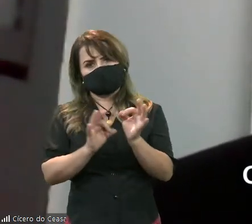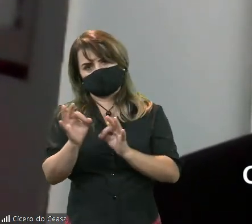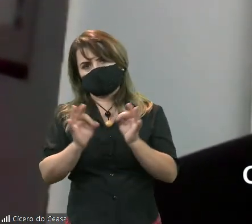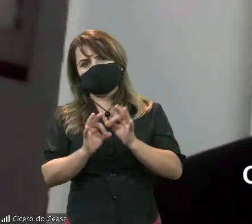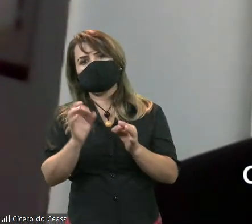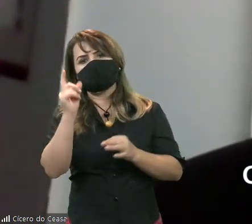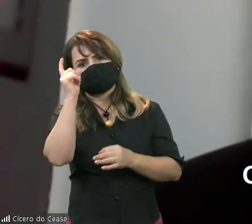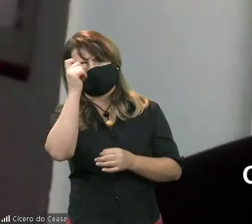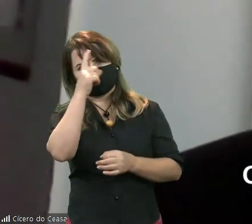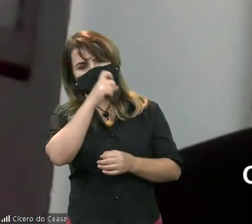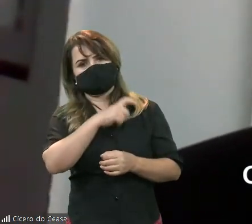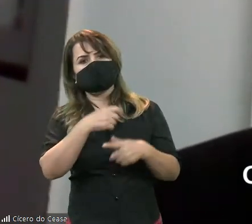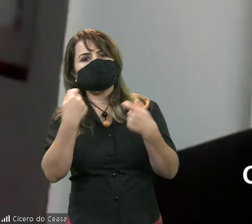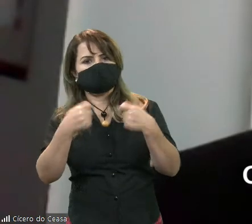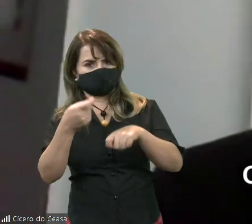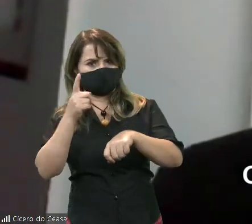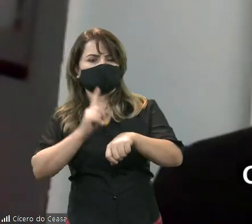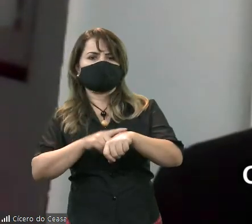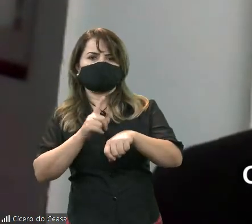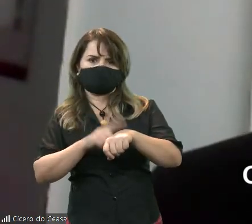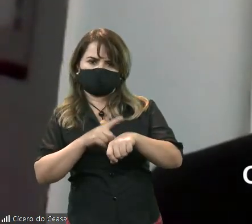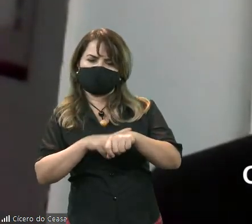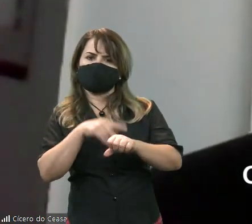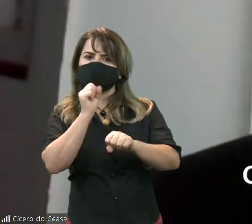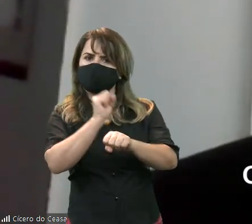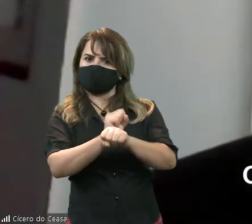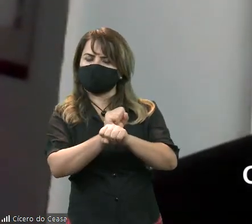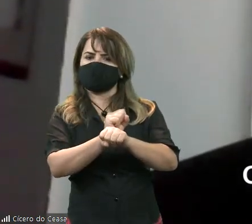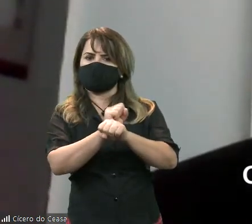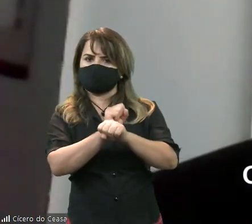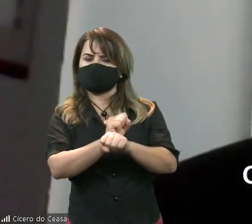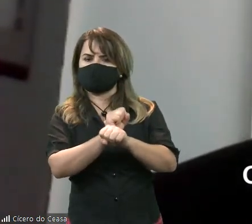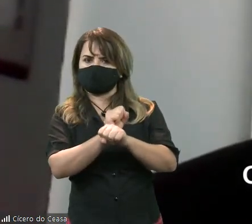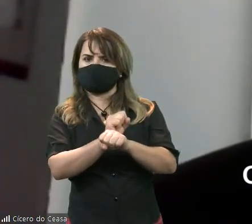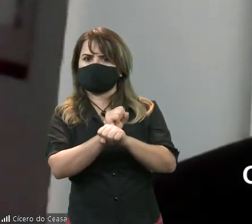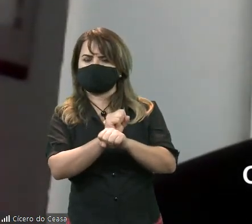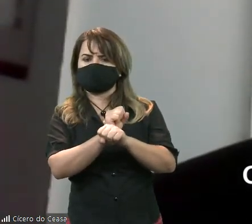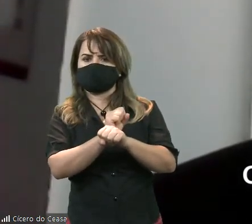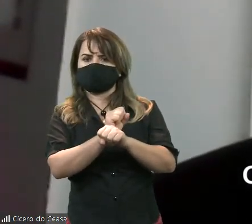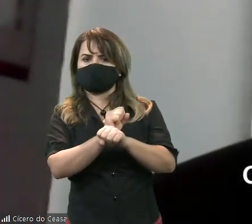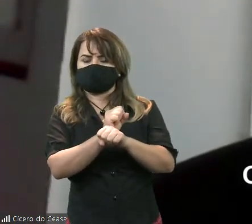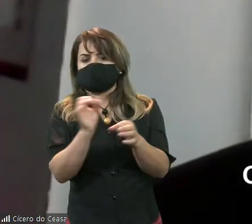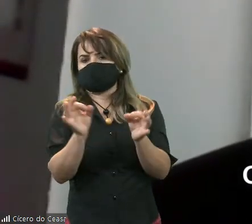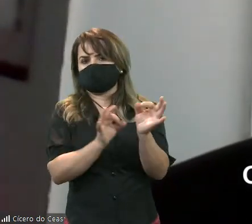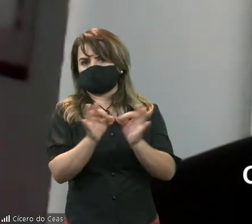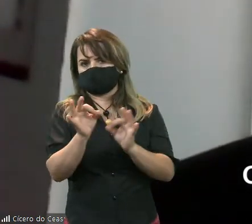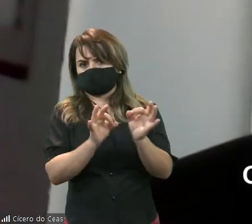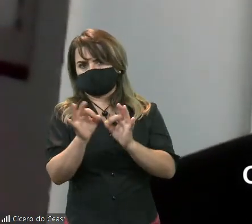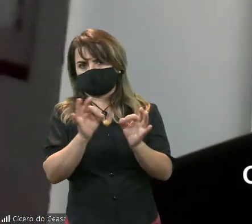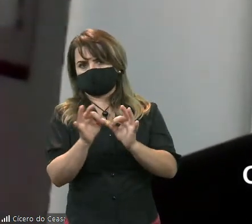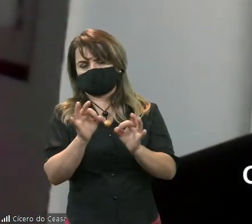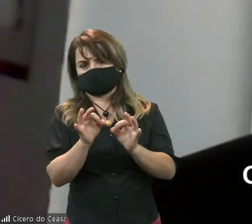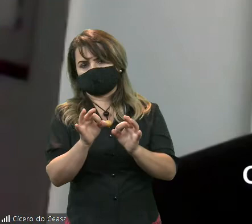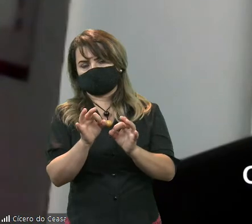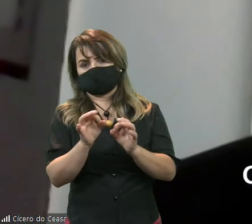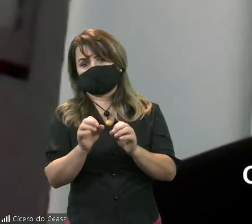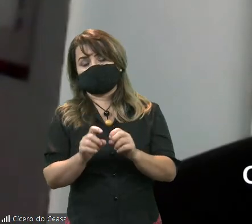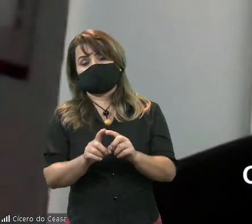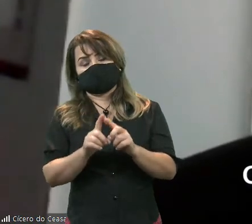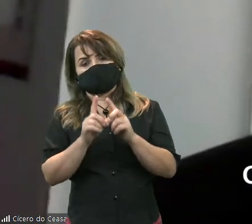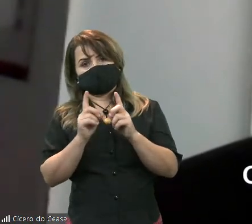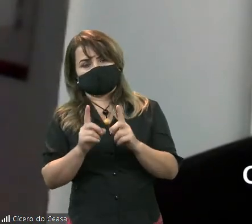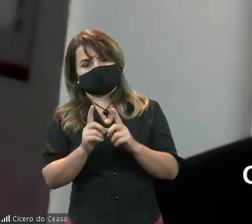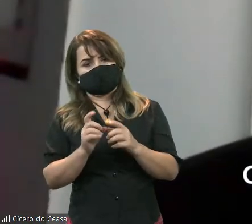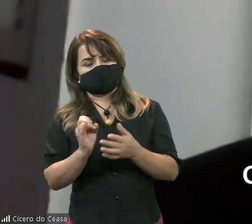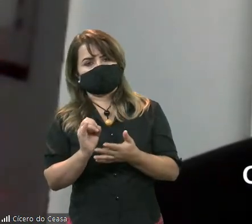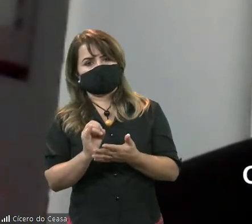requer de mais tempo, porque tem que aguardar aí o andamento desse projeto, mas é mais um instrumento